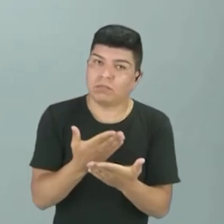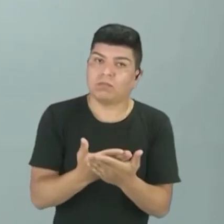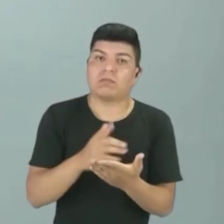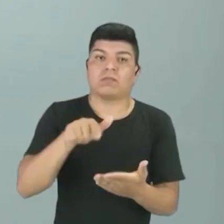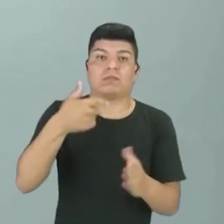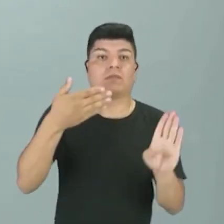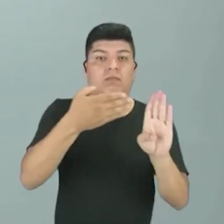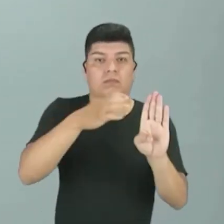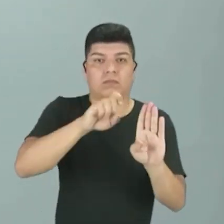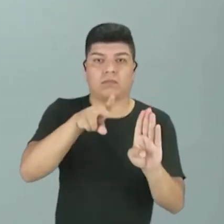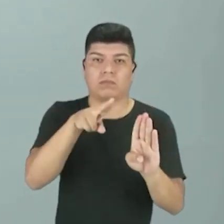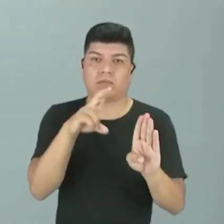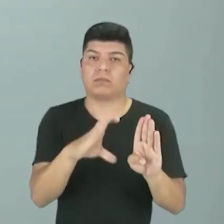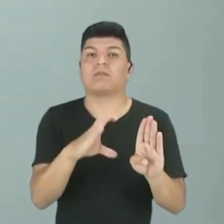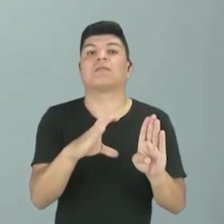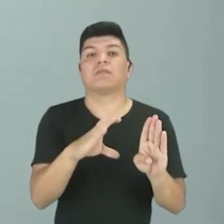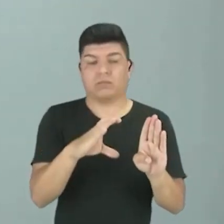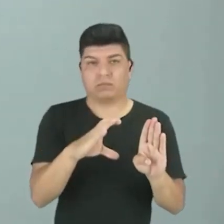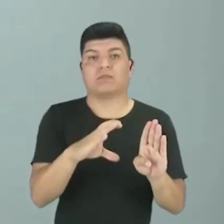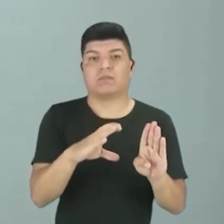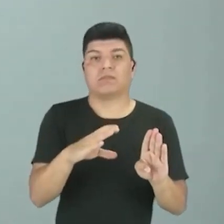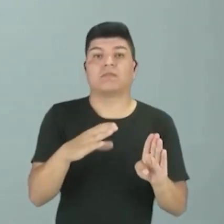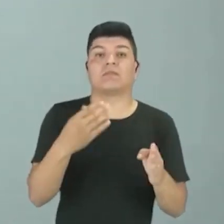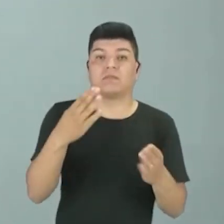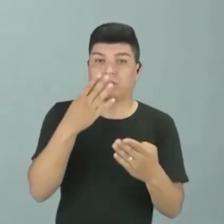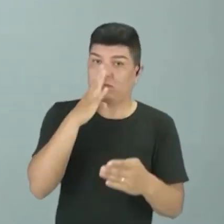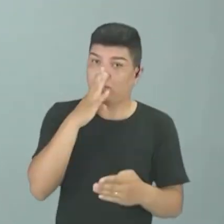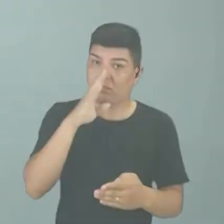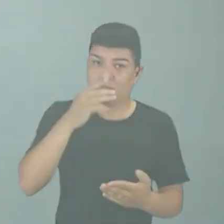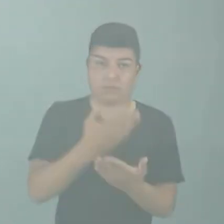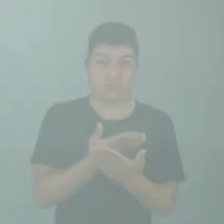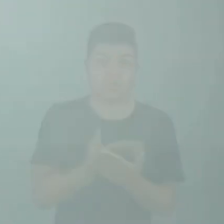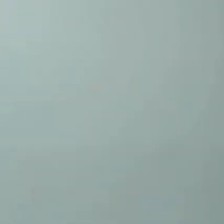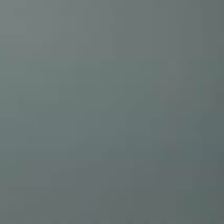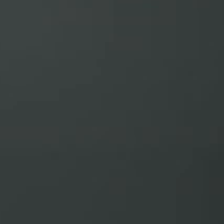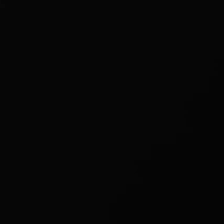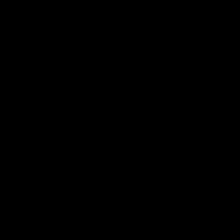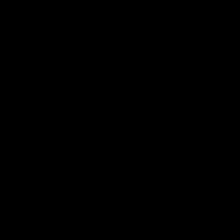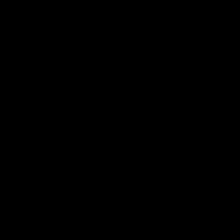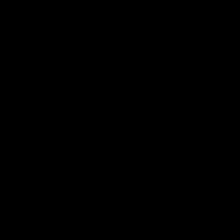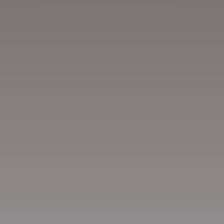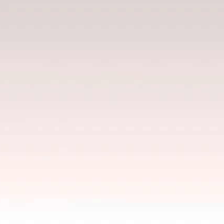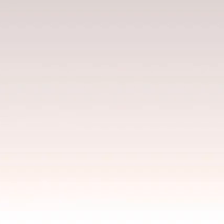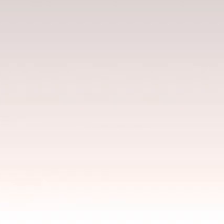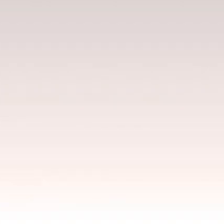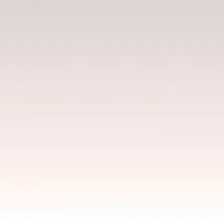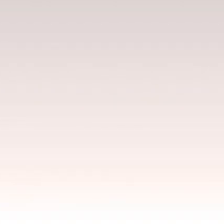Depois vá lá na plataforma da Secretaria e assista novamente essas aulas. Até a próxima.